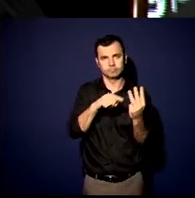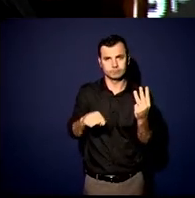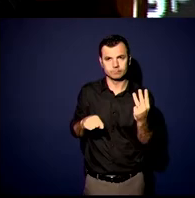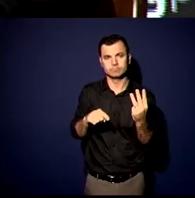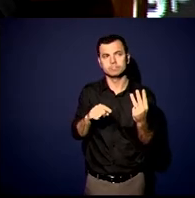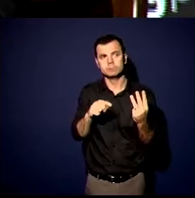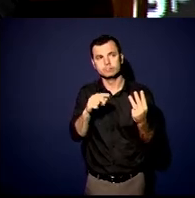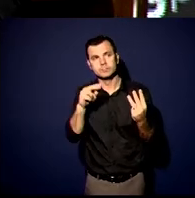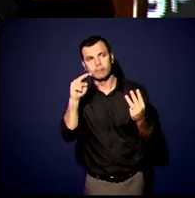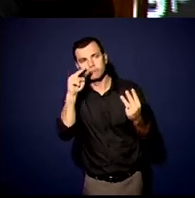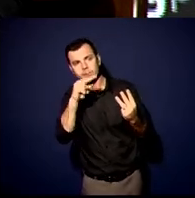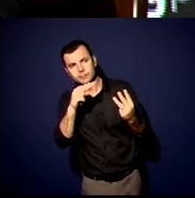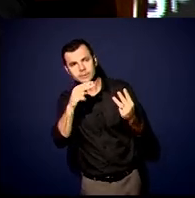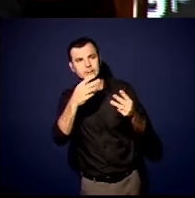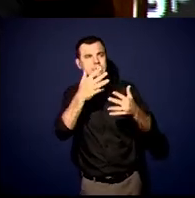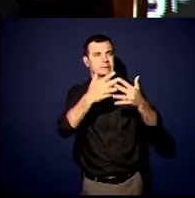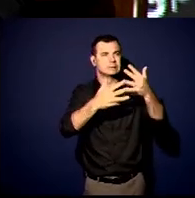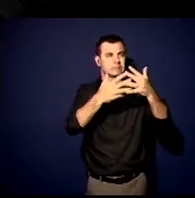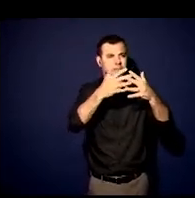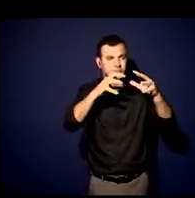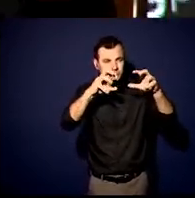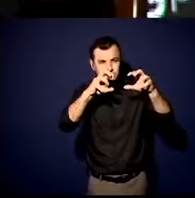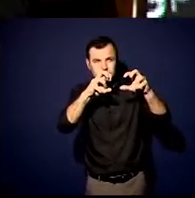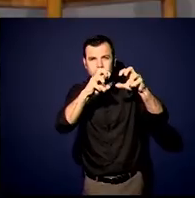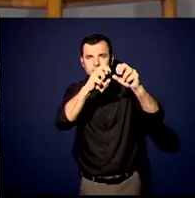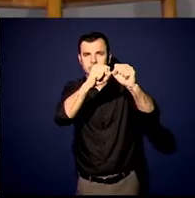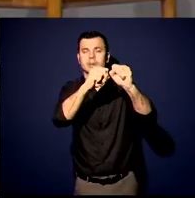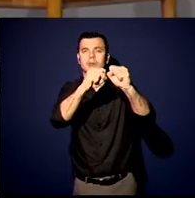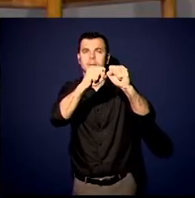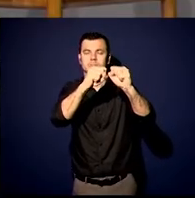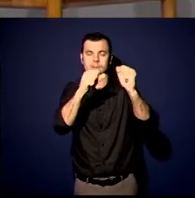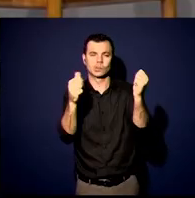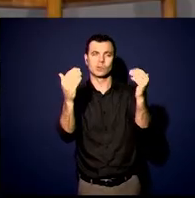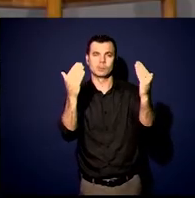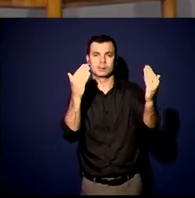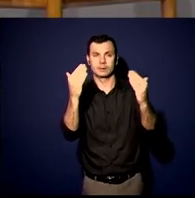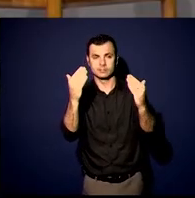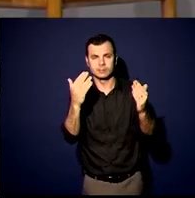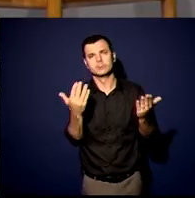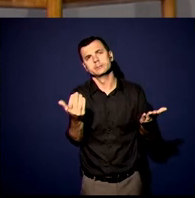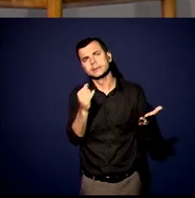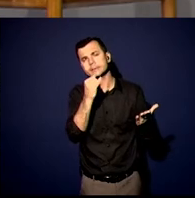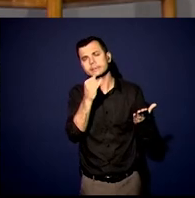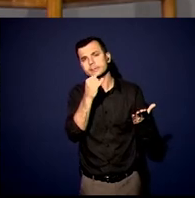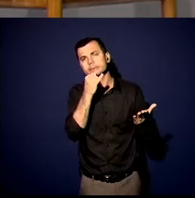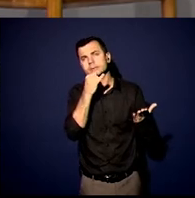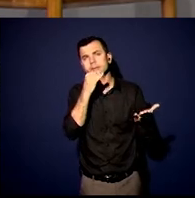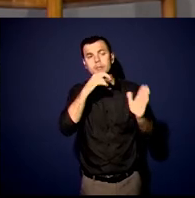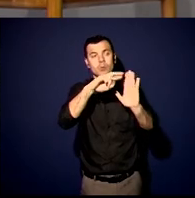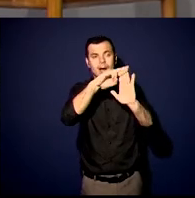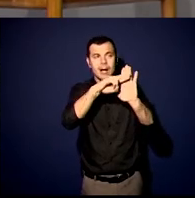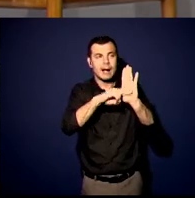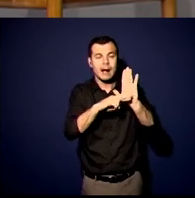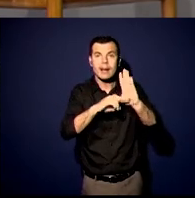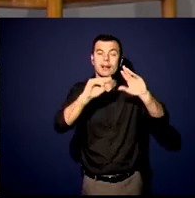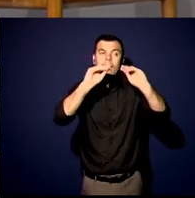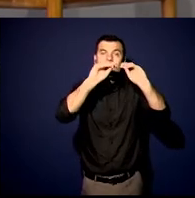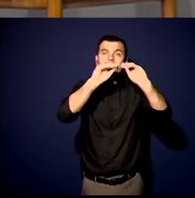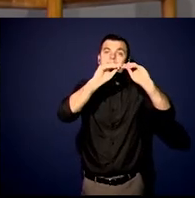iluminosidade uma de penumbra uma escuridão Ou seja você tem um hábito que a norma claramente diz